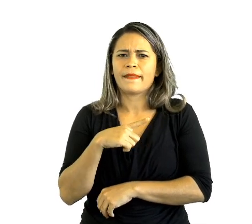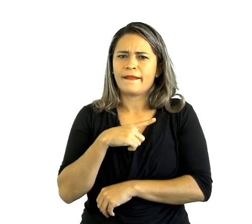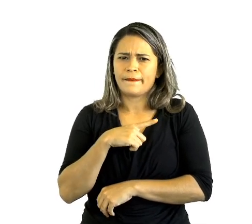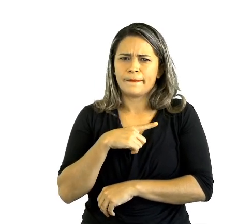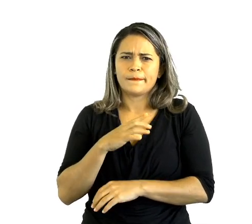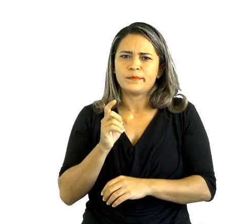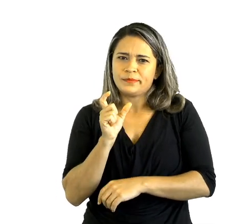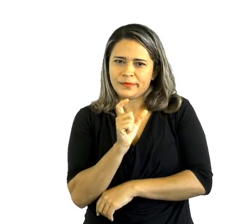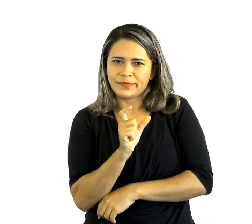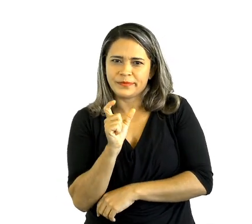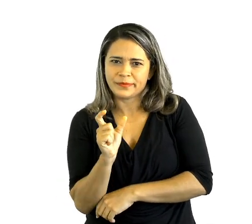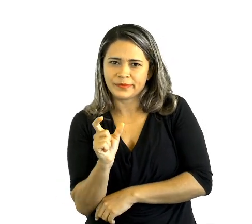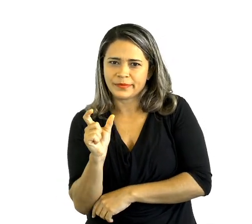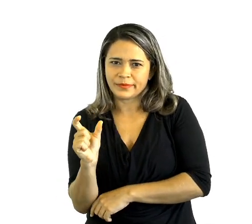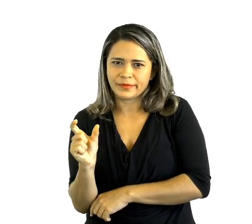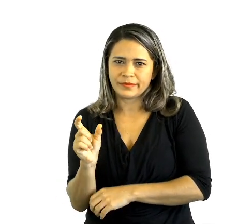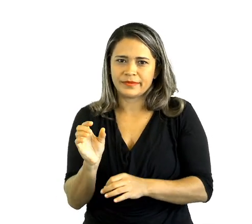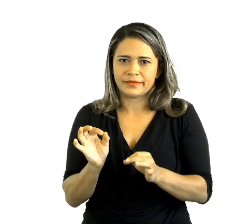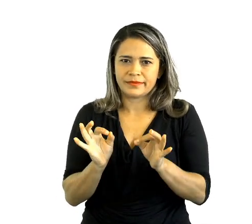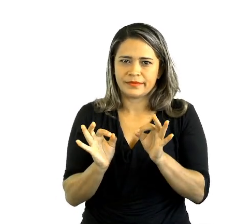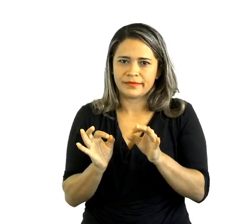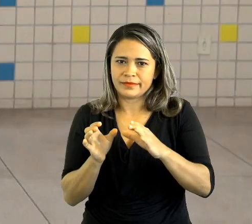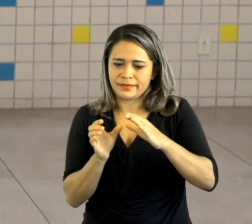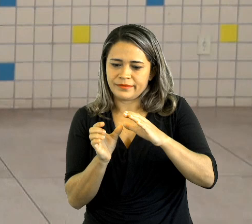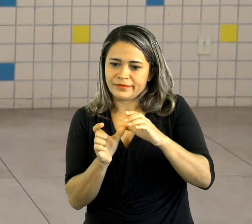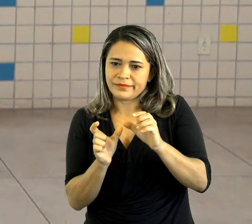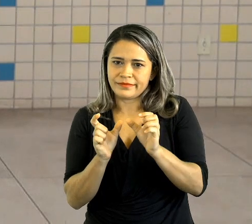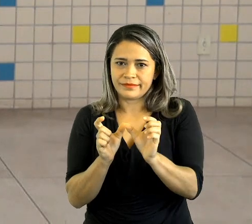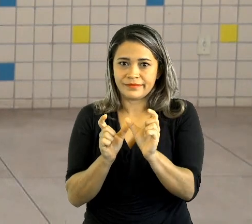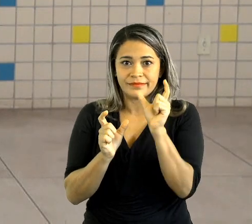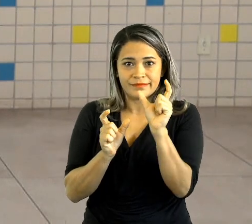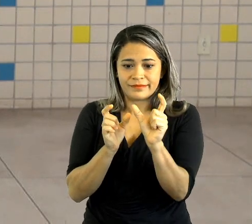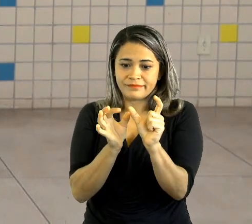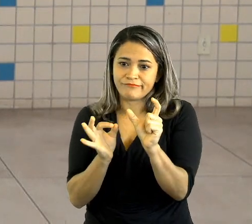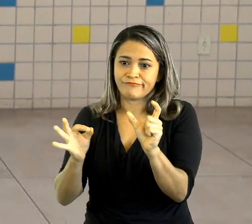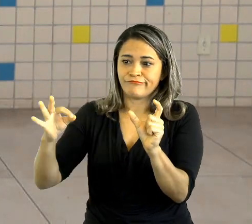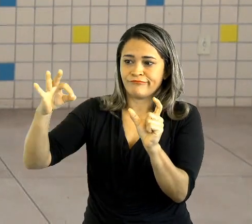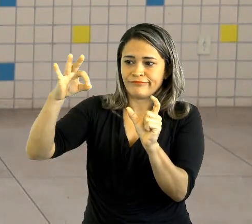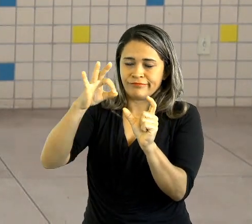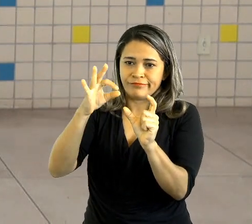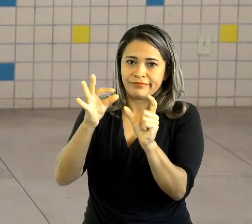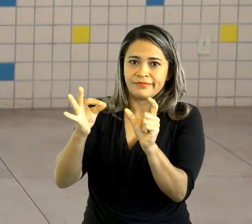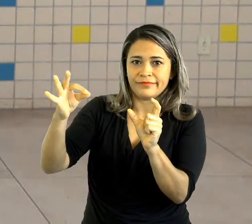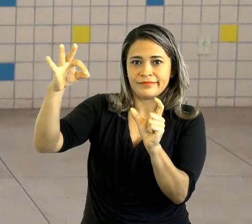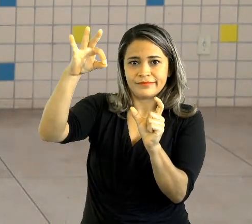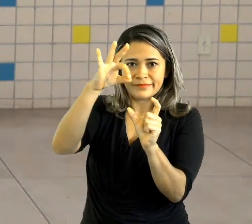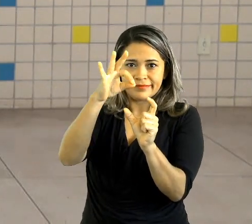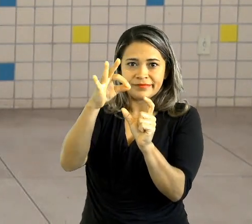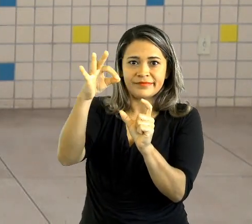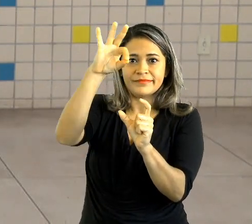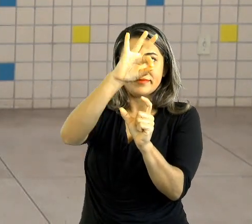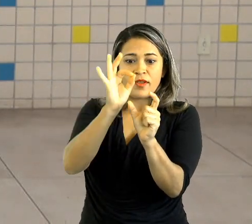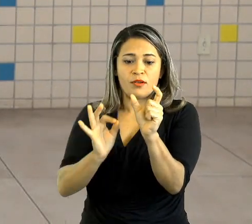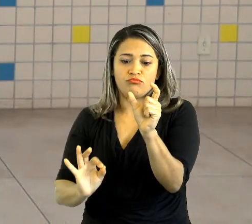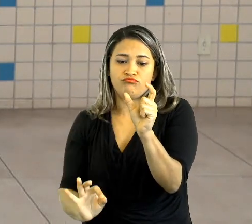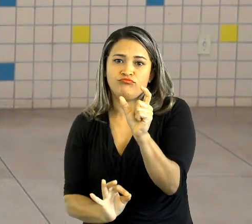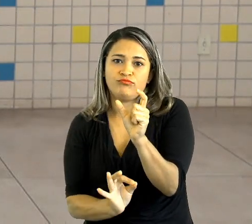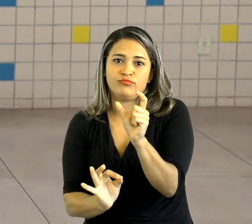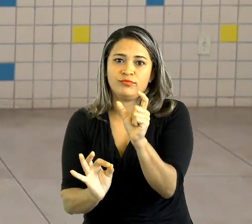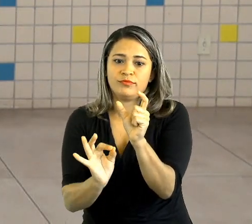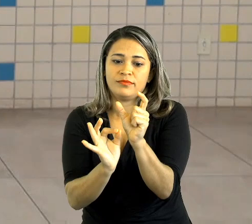das palavras para formar o desenho. Nas pétalas, no caule, no miolo, que ele